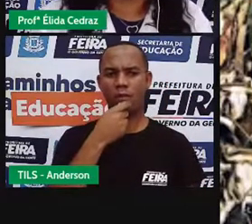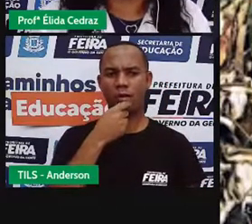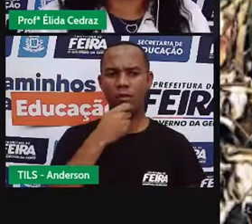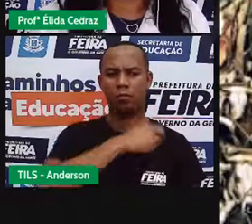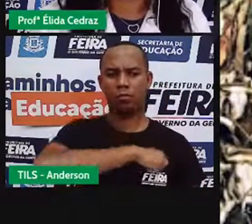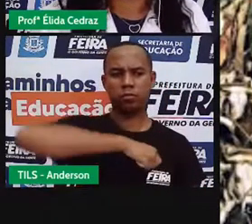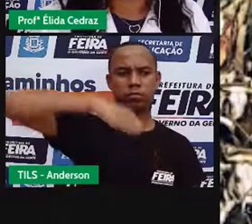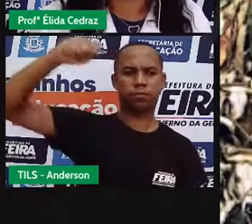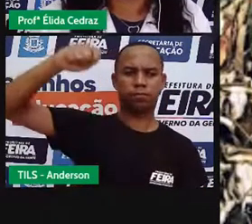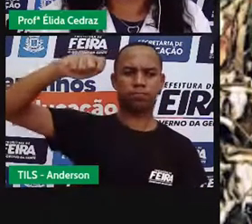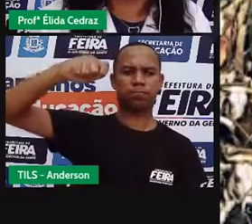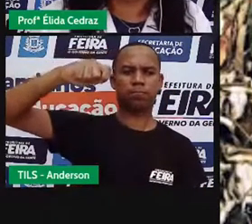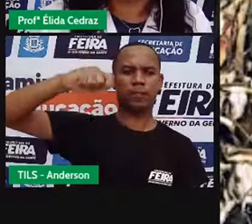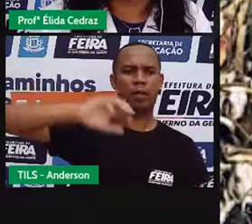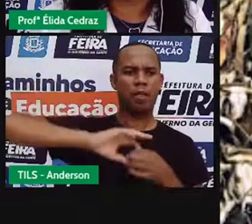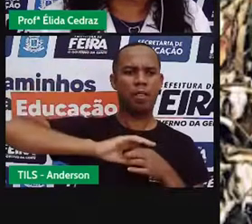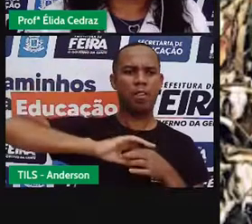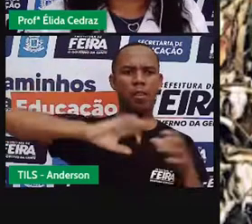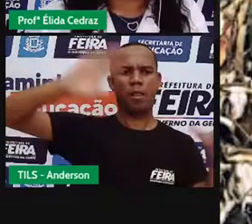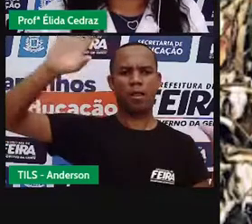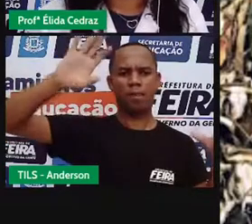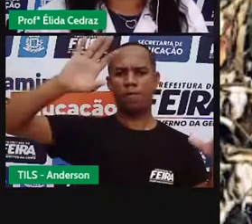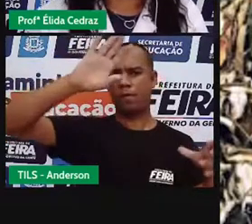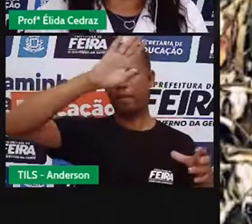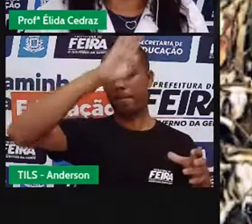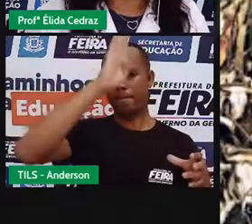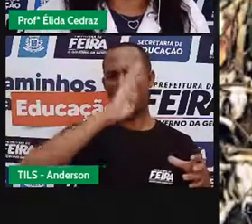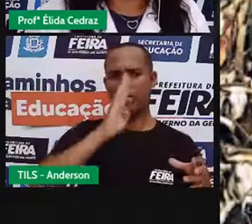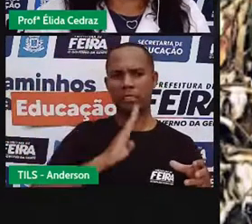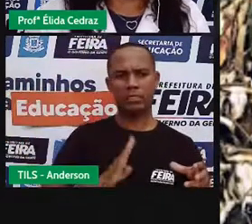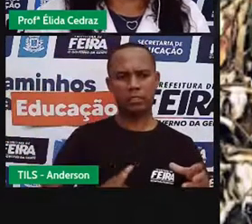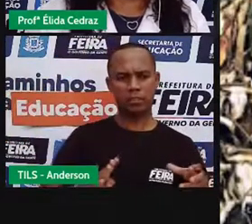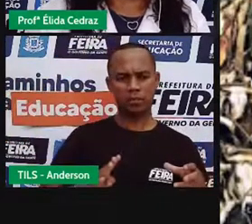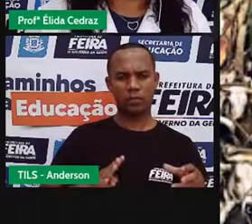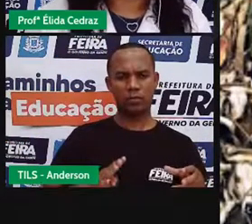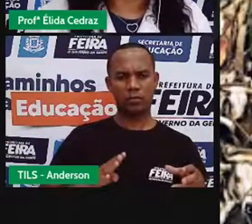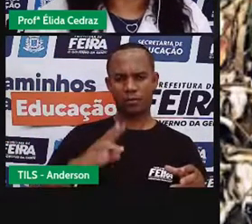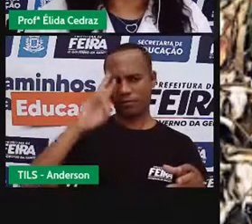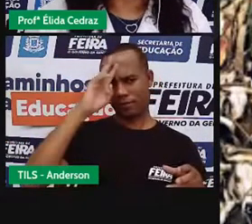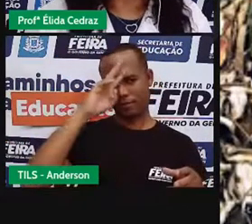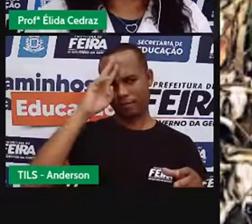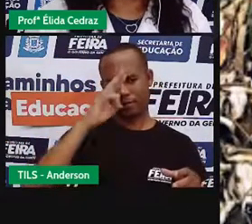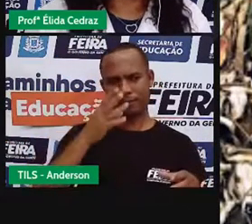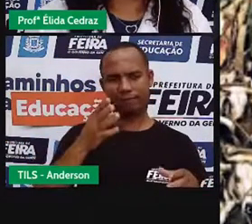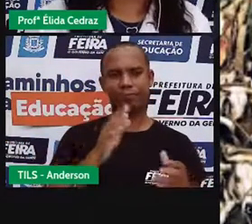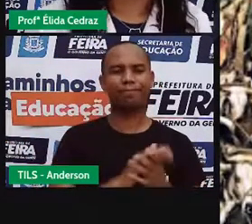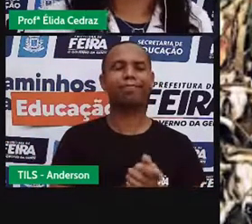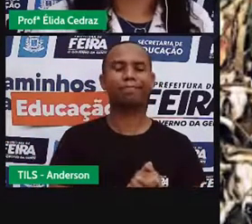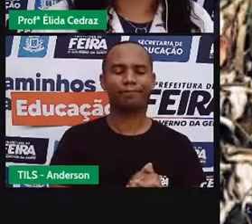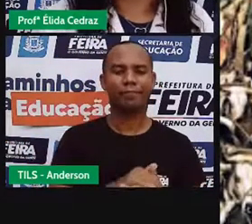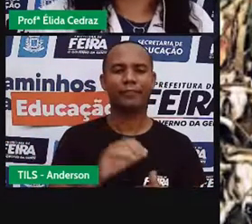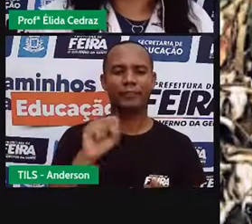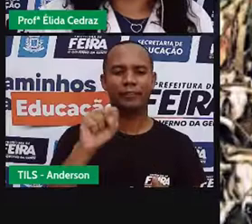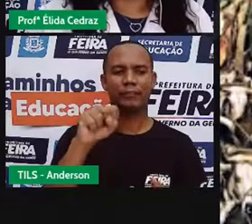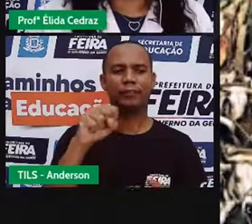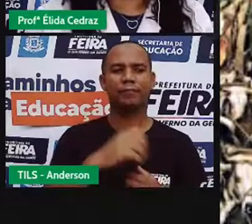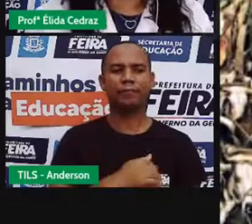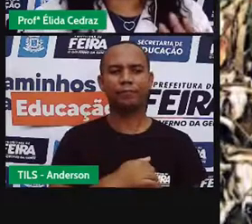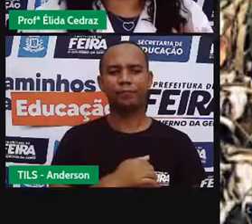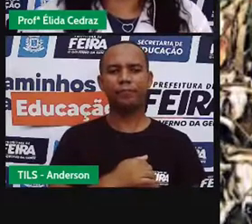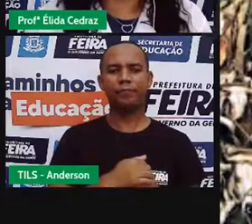a independência do Brasil às margens do Ipiranga. É,